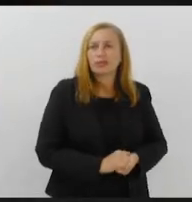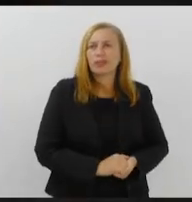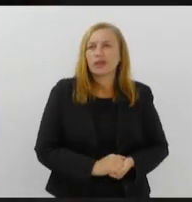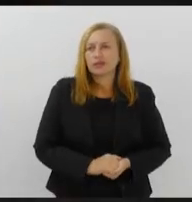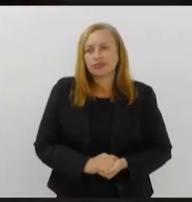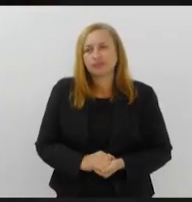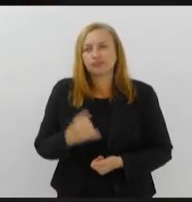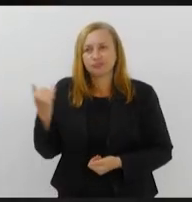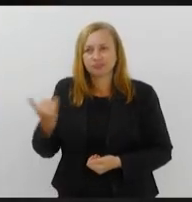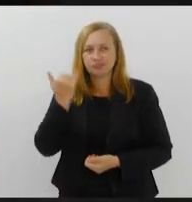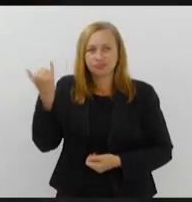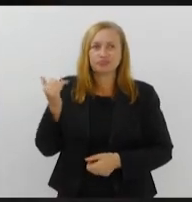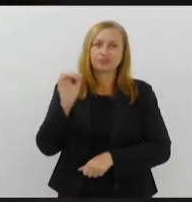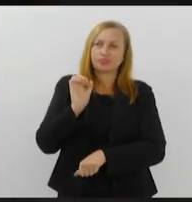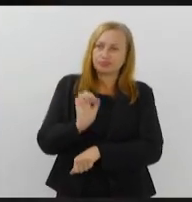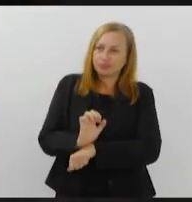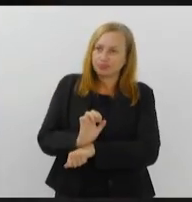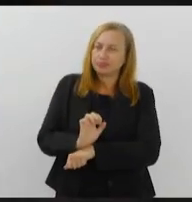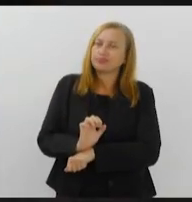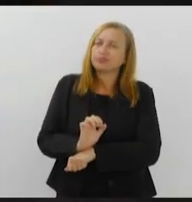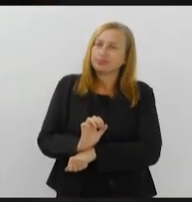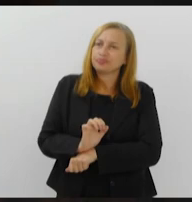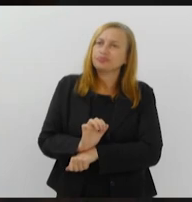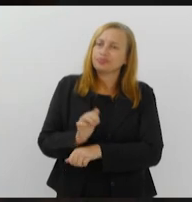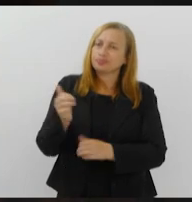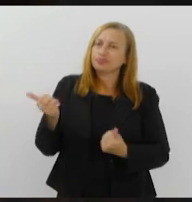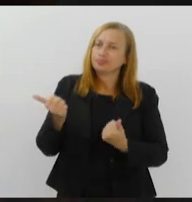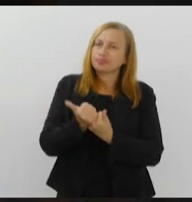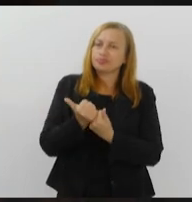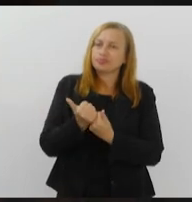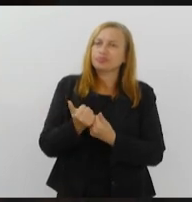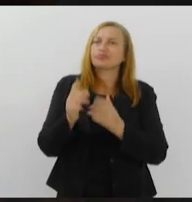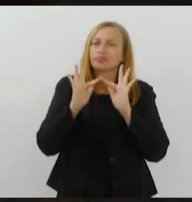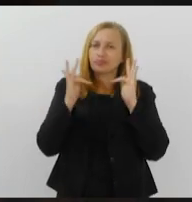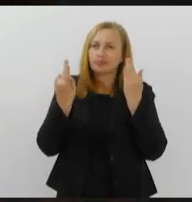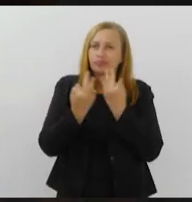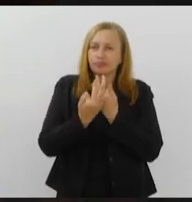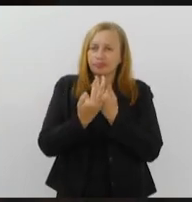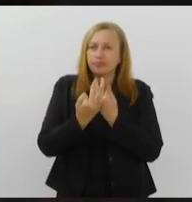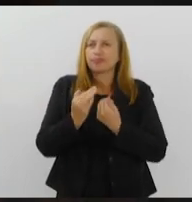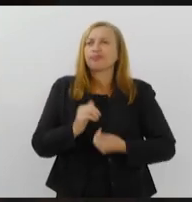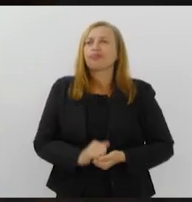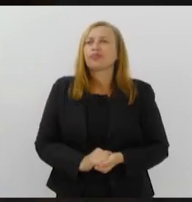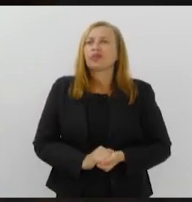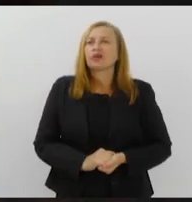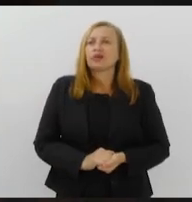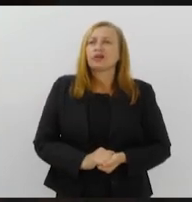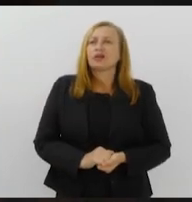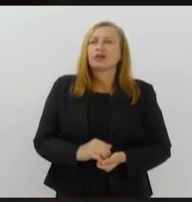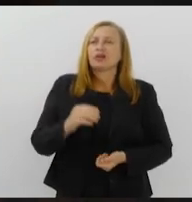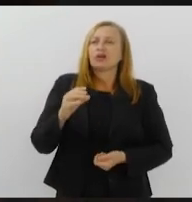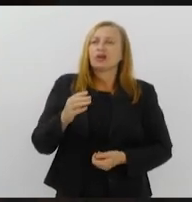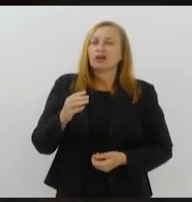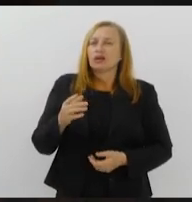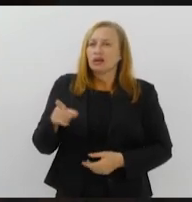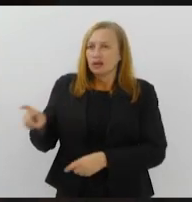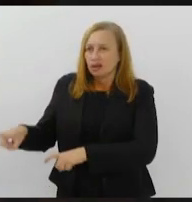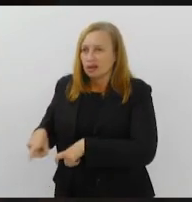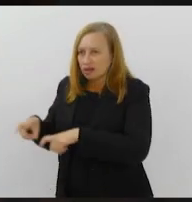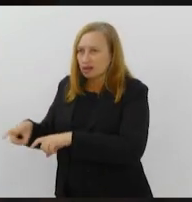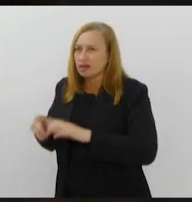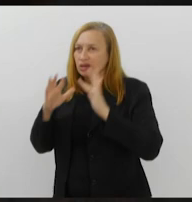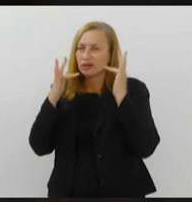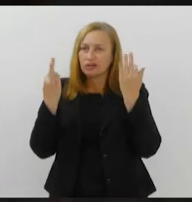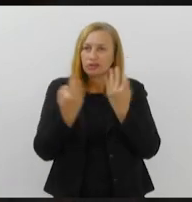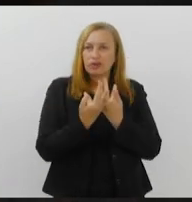Importante o braço do Estado no apoio a essas famílias, tanto da, da agricultura familiar, quando falou aqui de